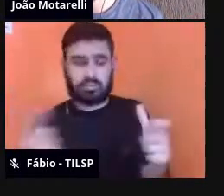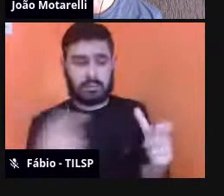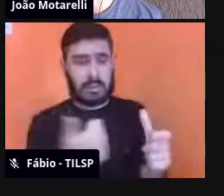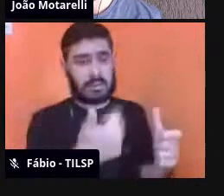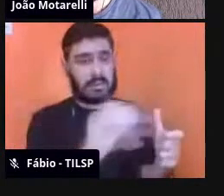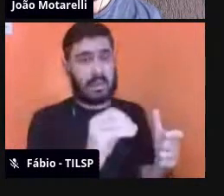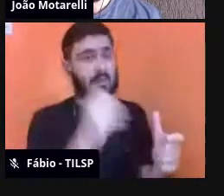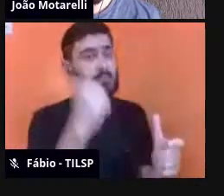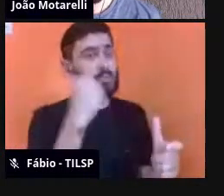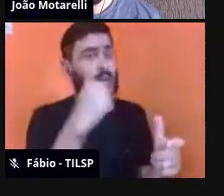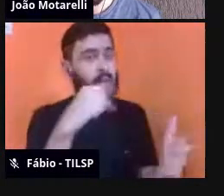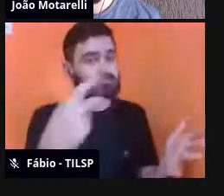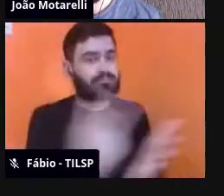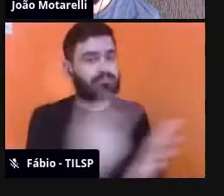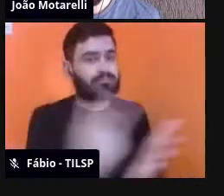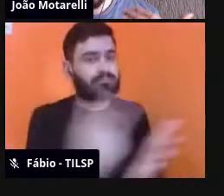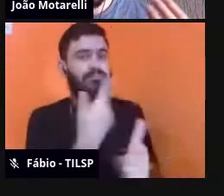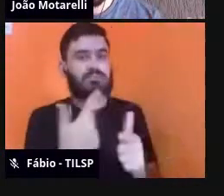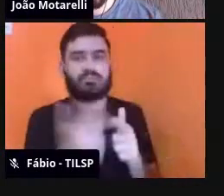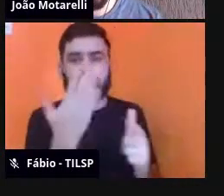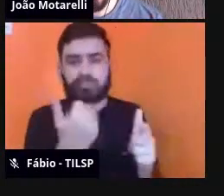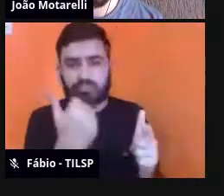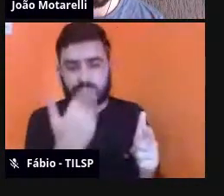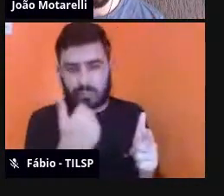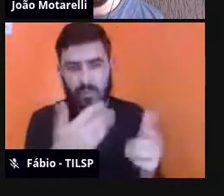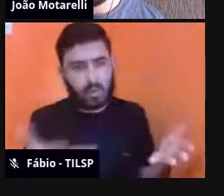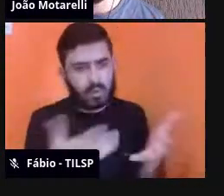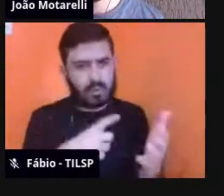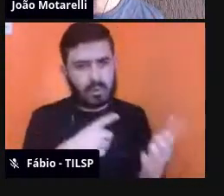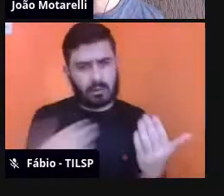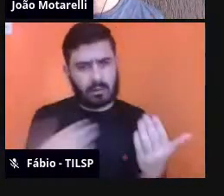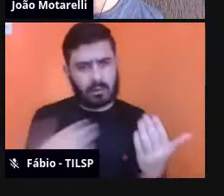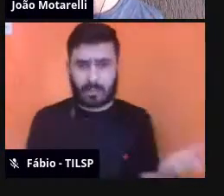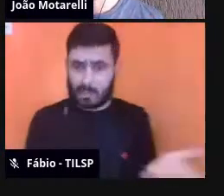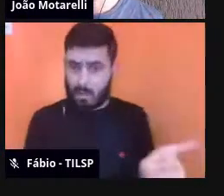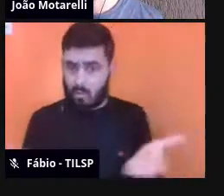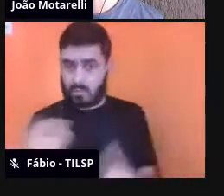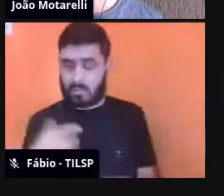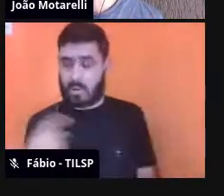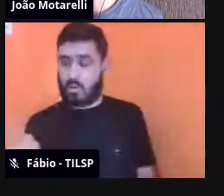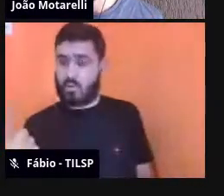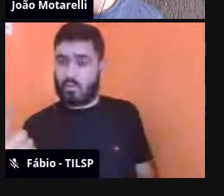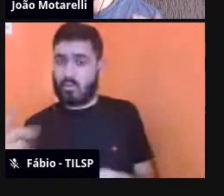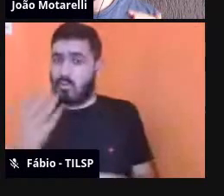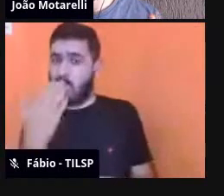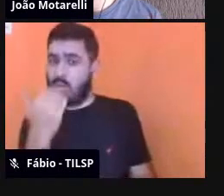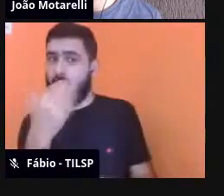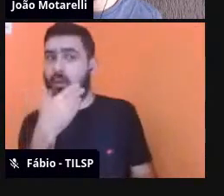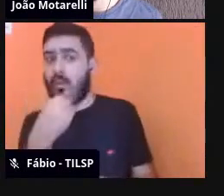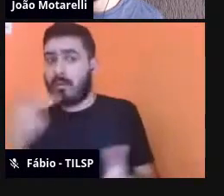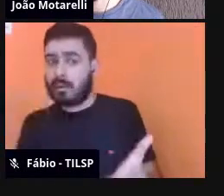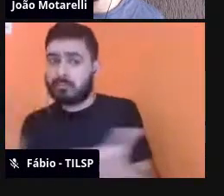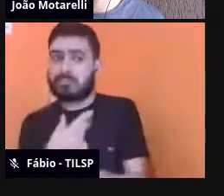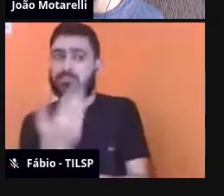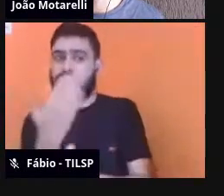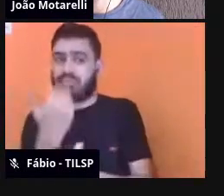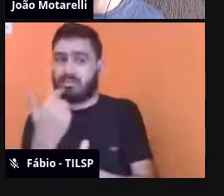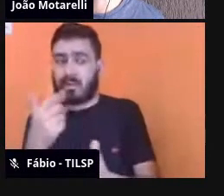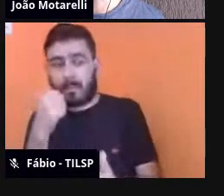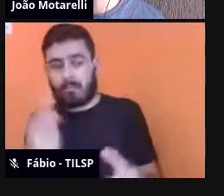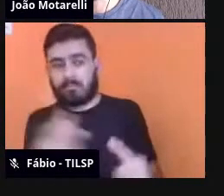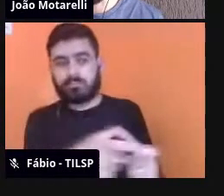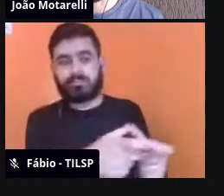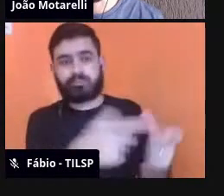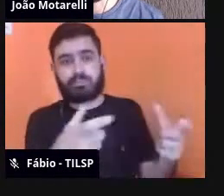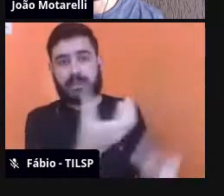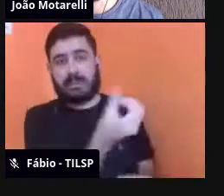Para cada homem, 6 mulheres. Então, mulheres são mais suscetíveis ao transtorno alimentar, mas essa relação tem se aproximado cada